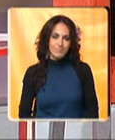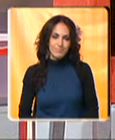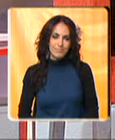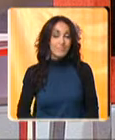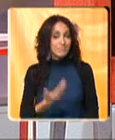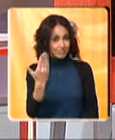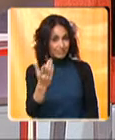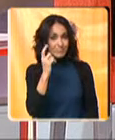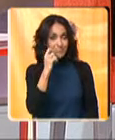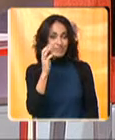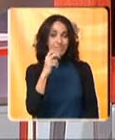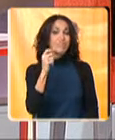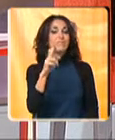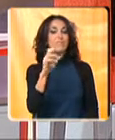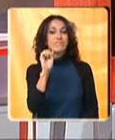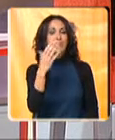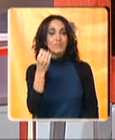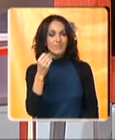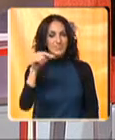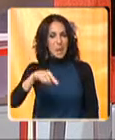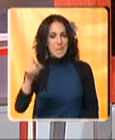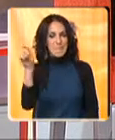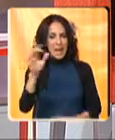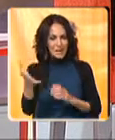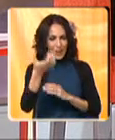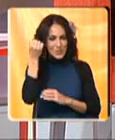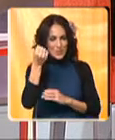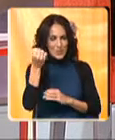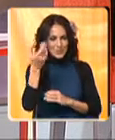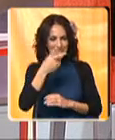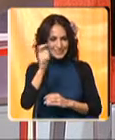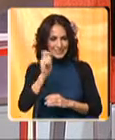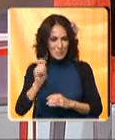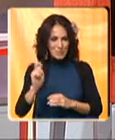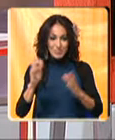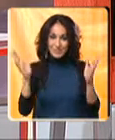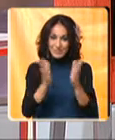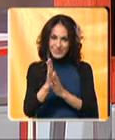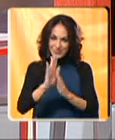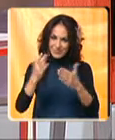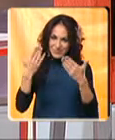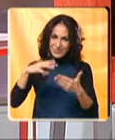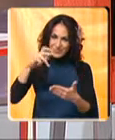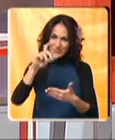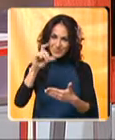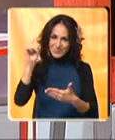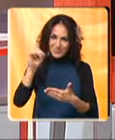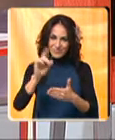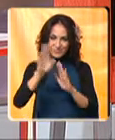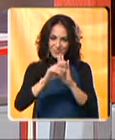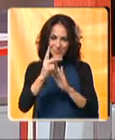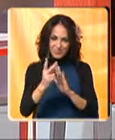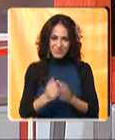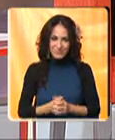Este é o Sérgio. E foi ele o contemplado neste mês de dezembro, com a iniciativa da Malo Clinic e do Você na